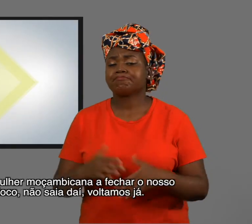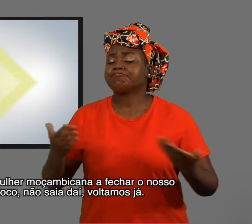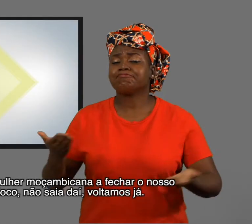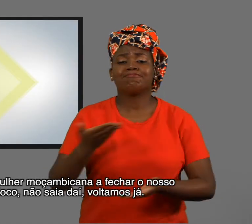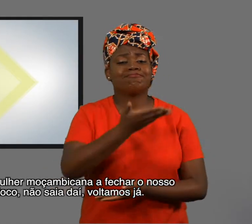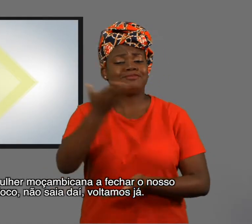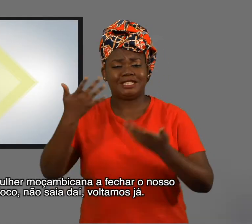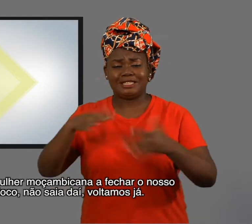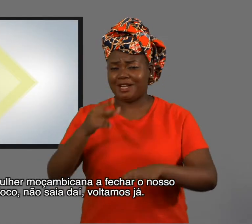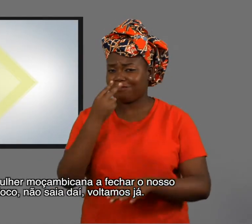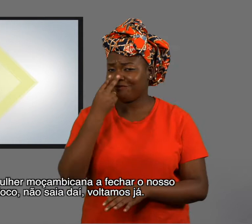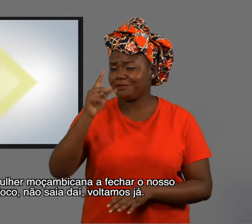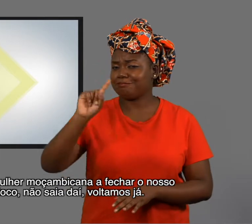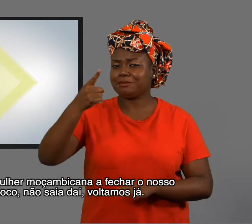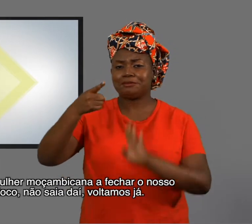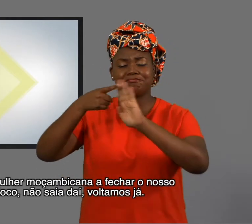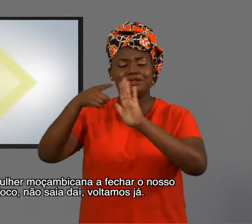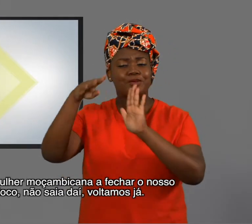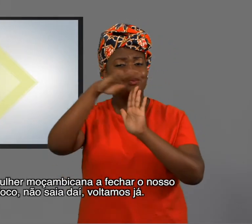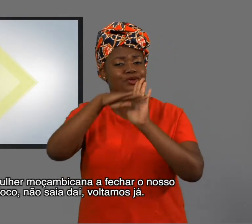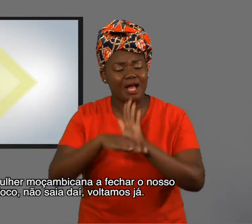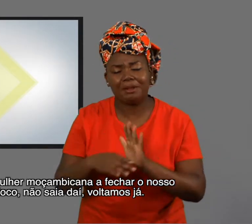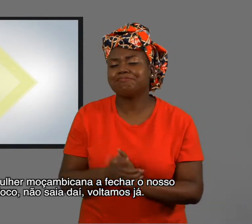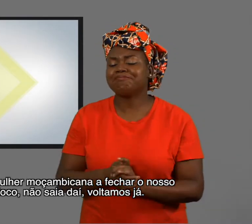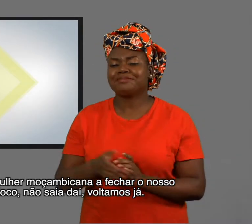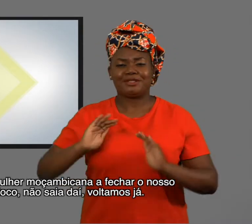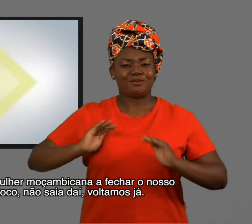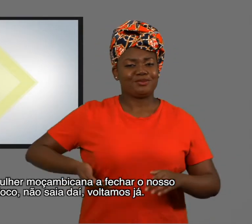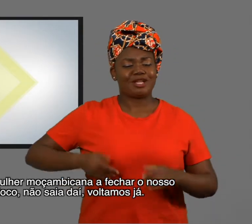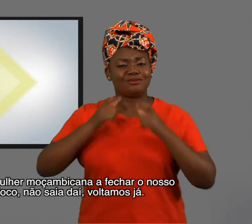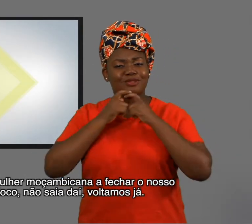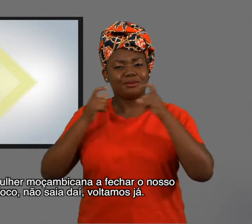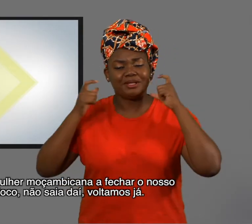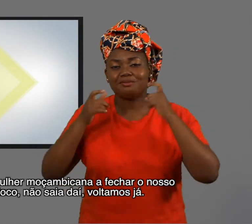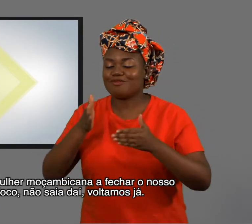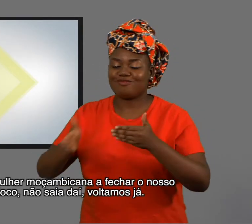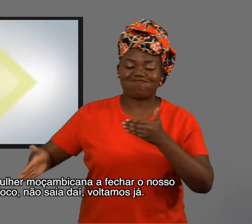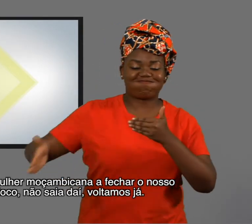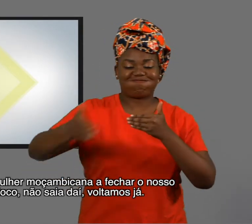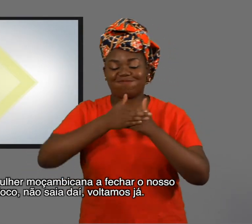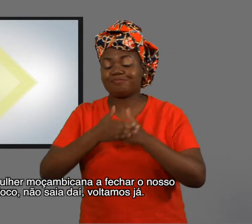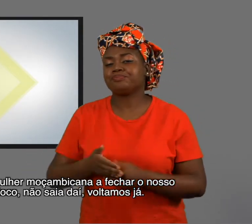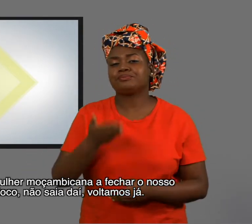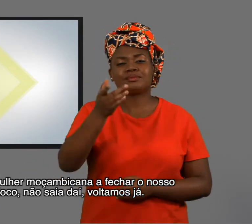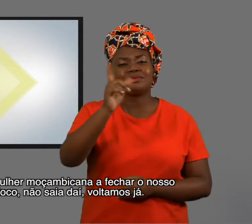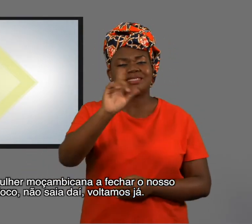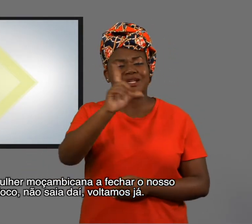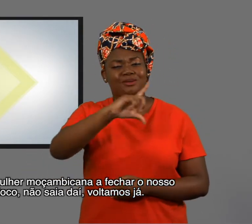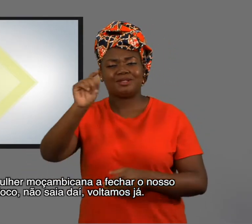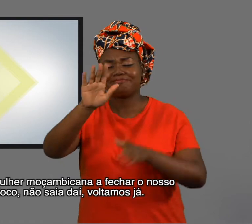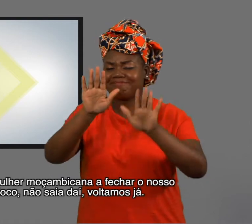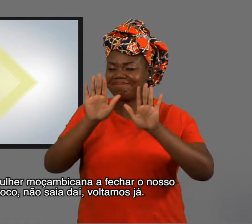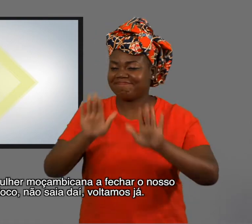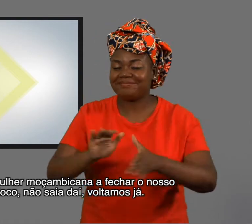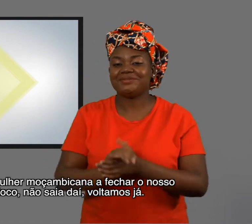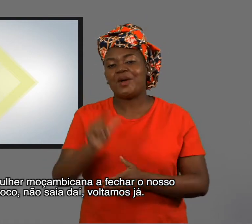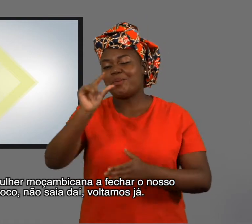A realidade da mulher moçambicana a fechar o nosso primeiro bloco. Não saia daí! Voltamos já!